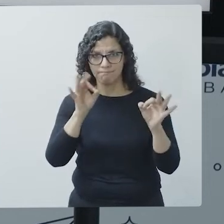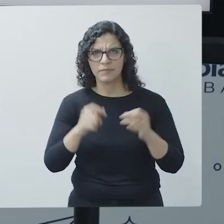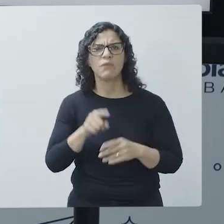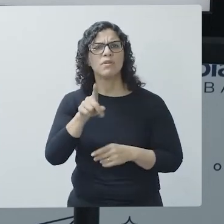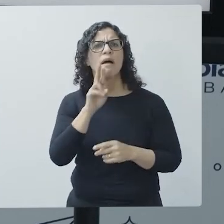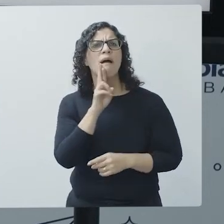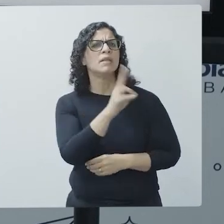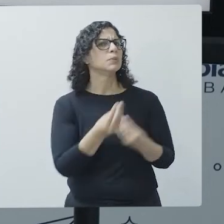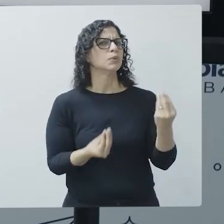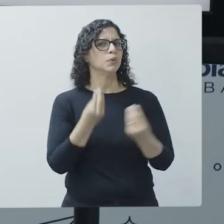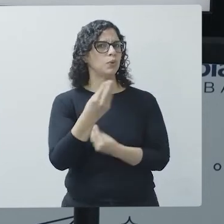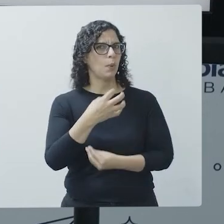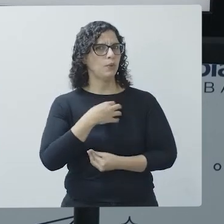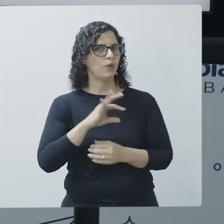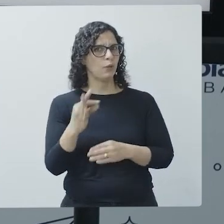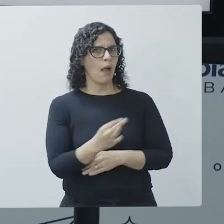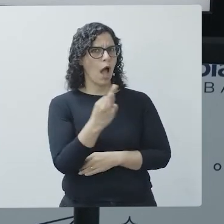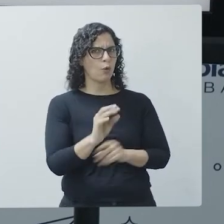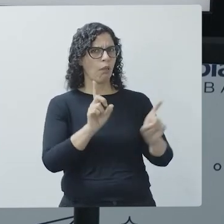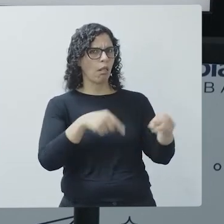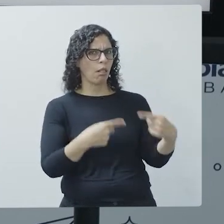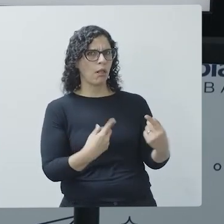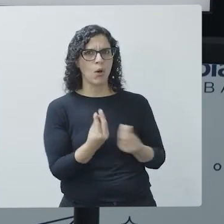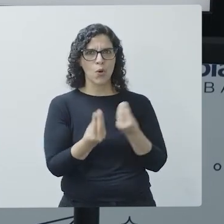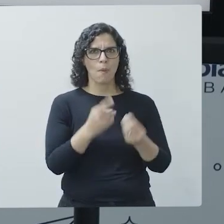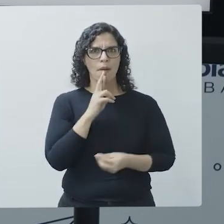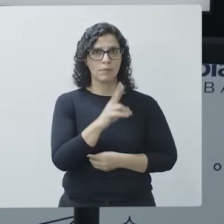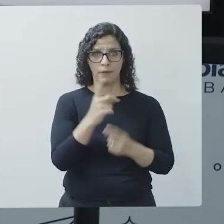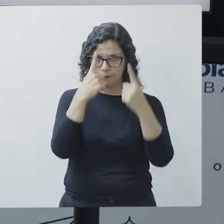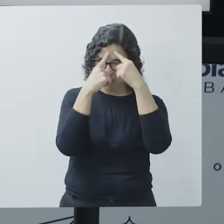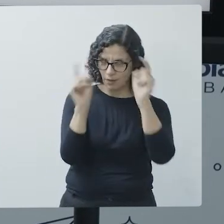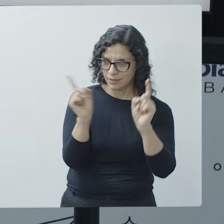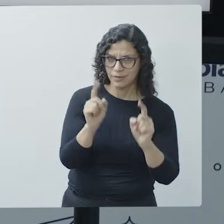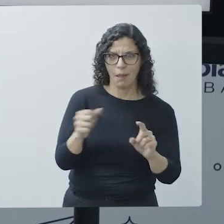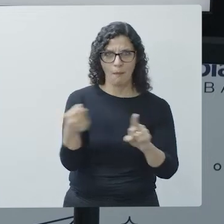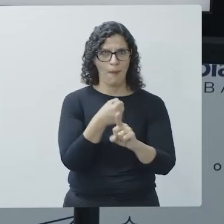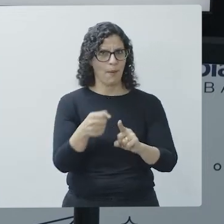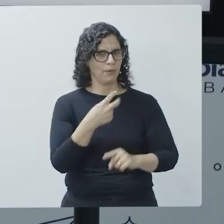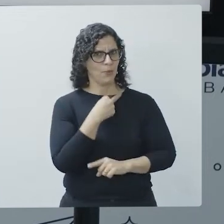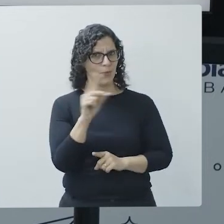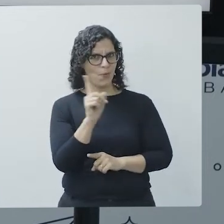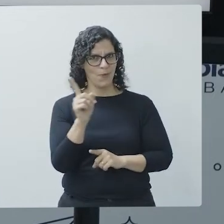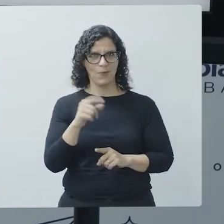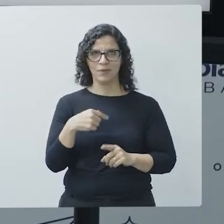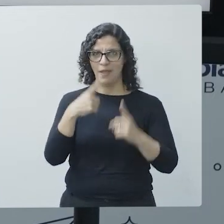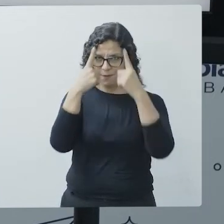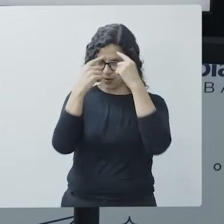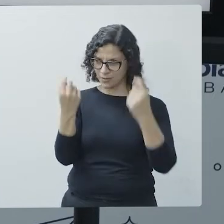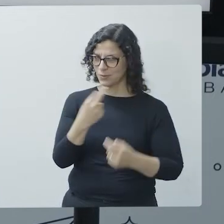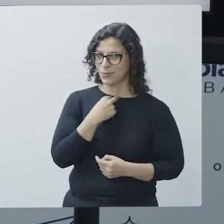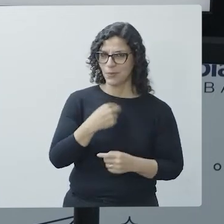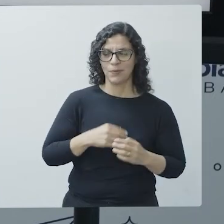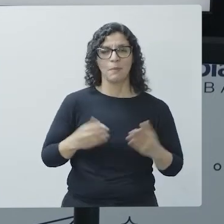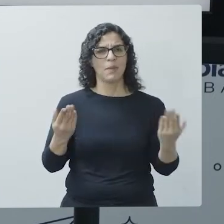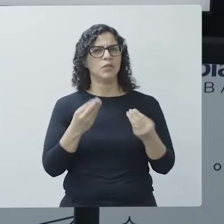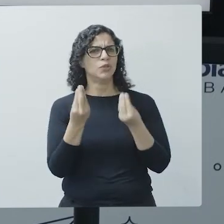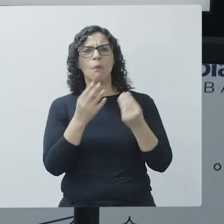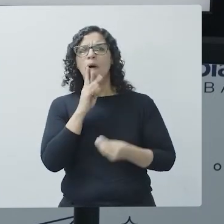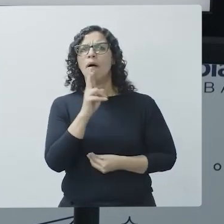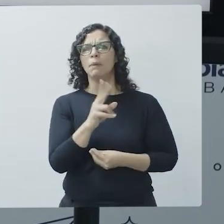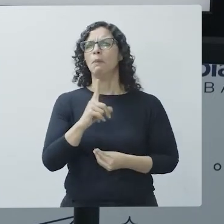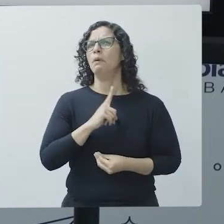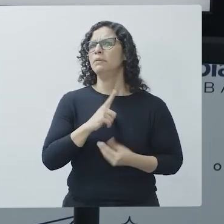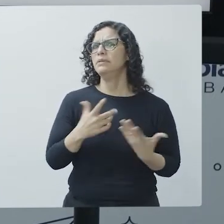Como que você responderia à provocação? Sem violência, tá? Não pode ter violência. nas respostas. Ah, mas como que